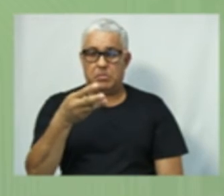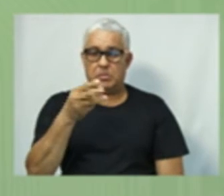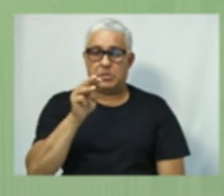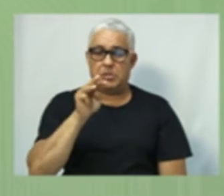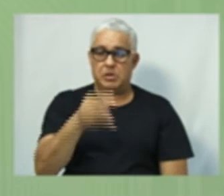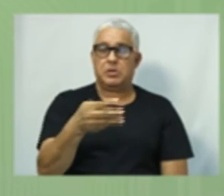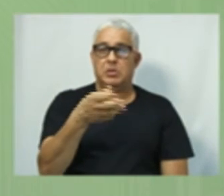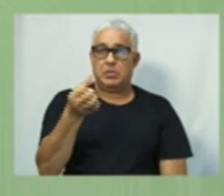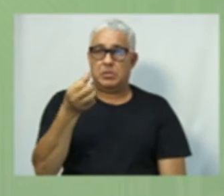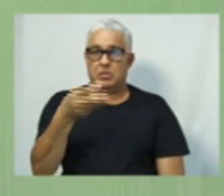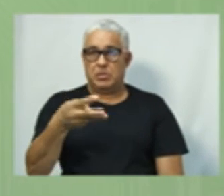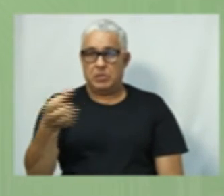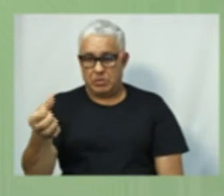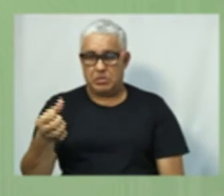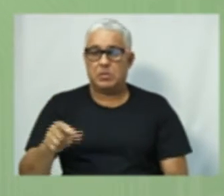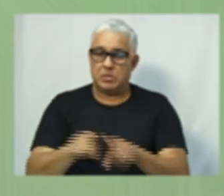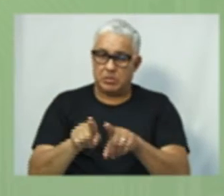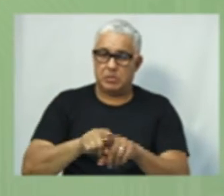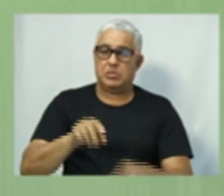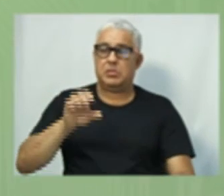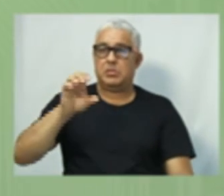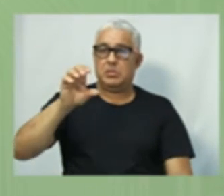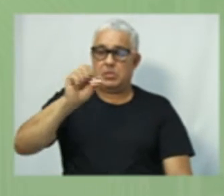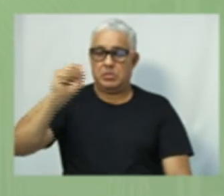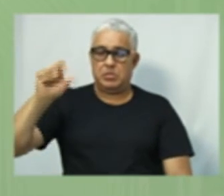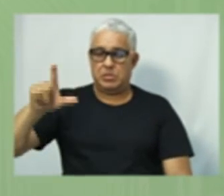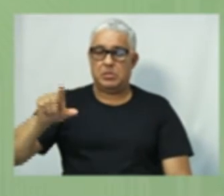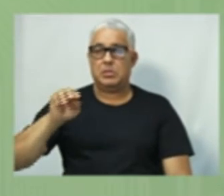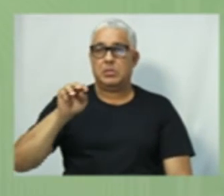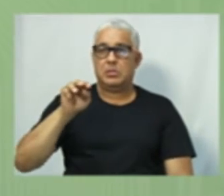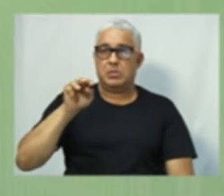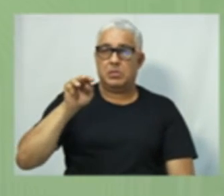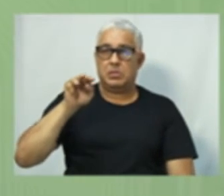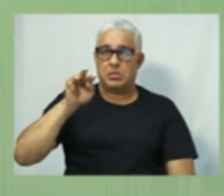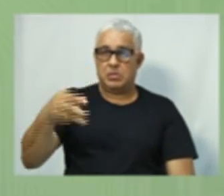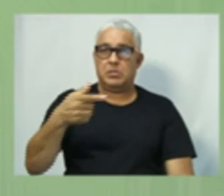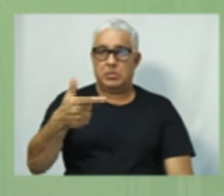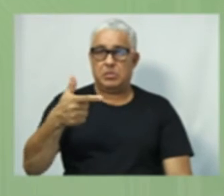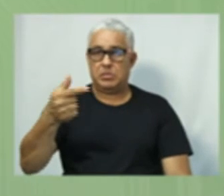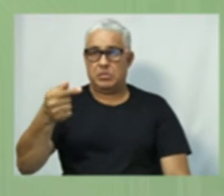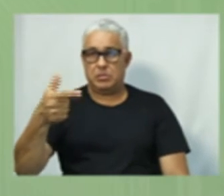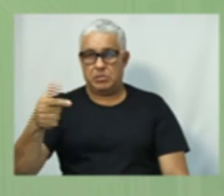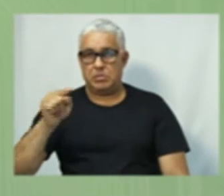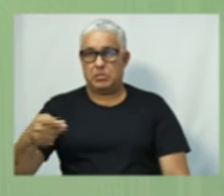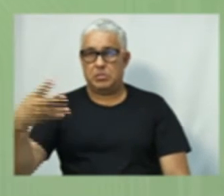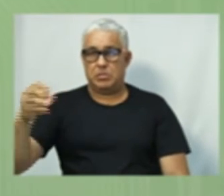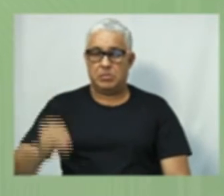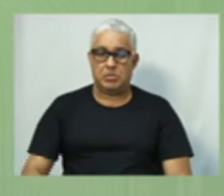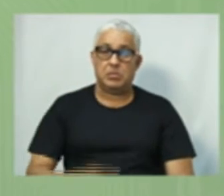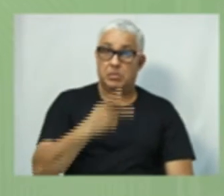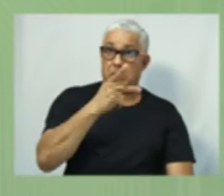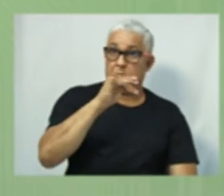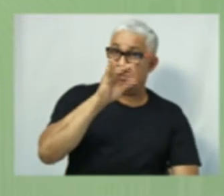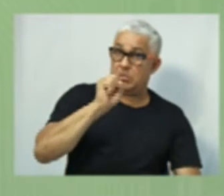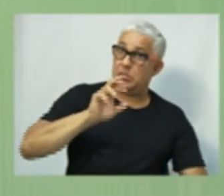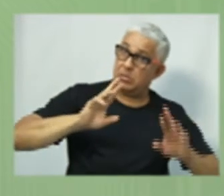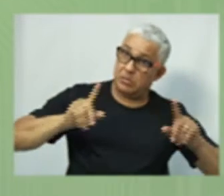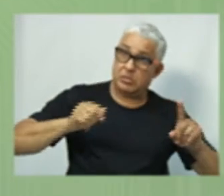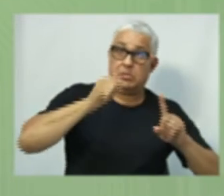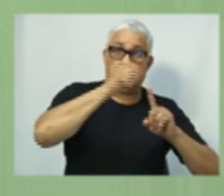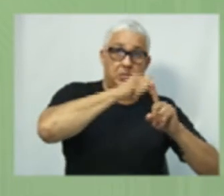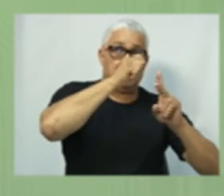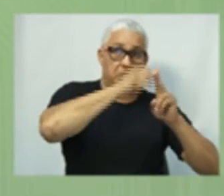3.272,40. Enquanto o PIS, ele foi pago mensalmente. Vamos ver os valores